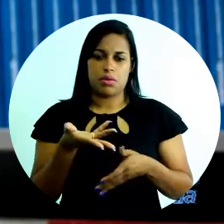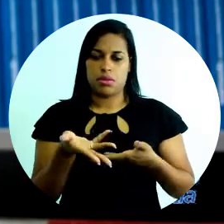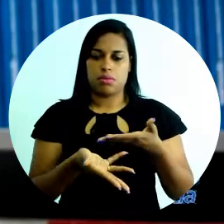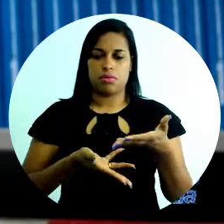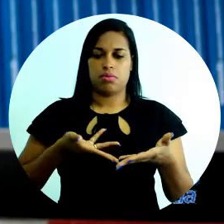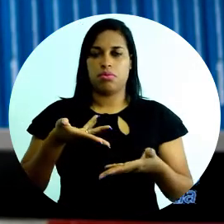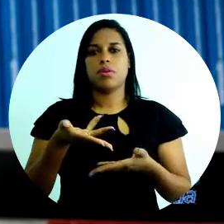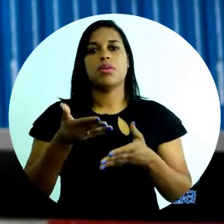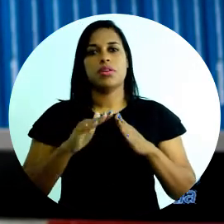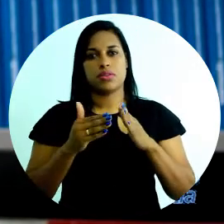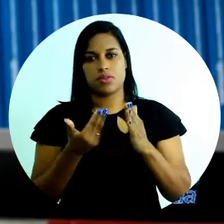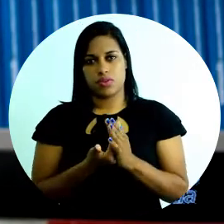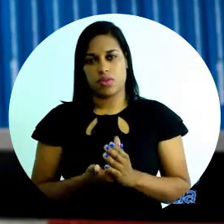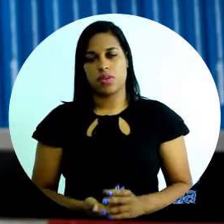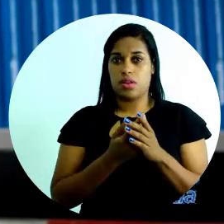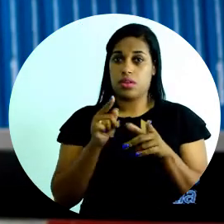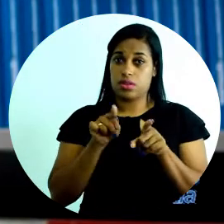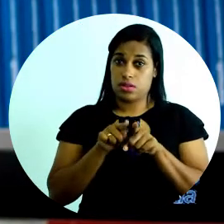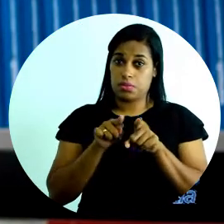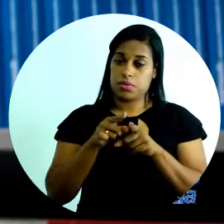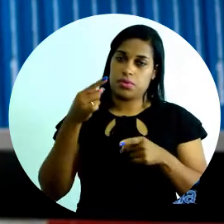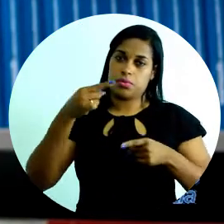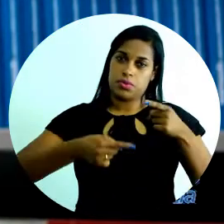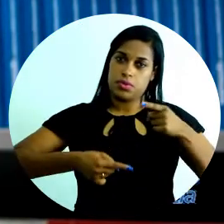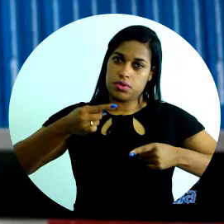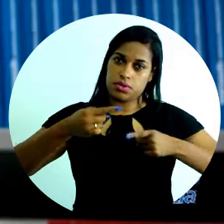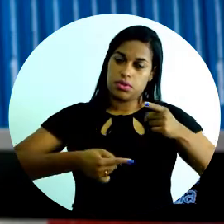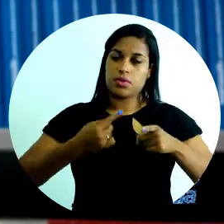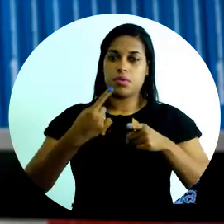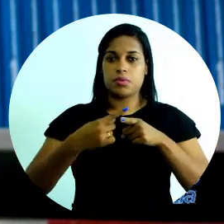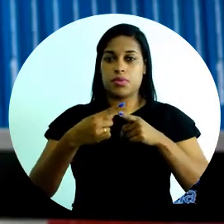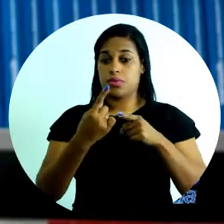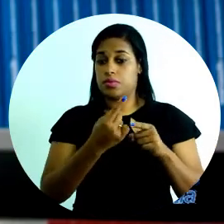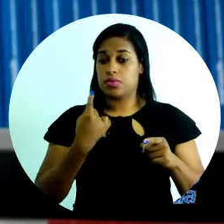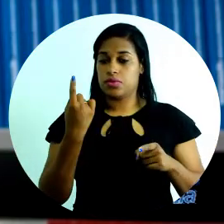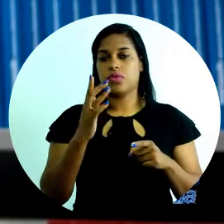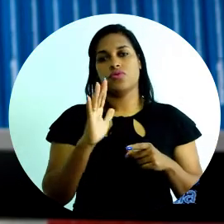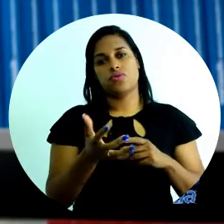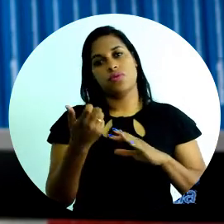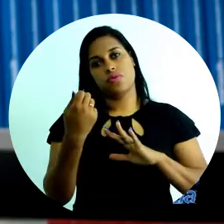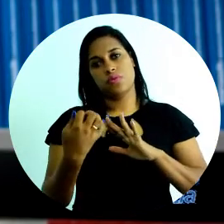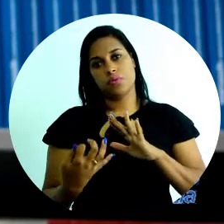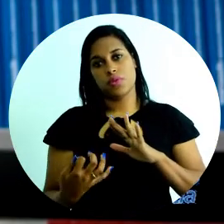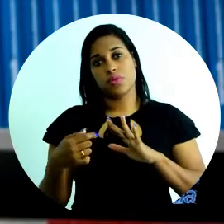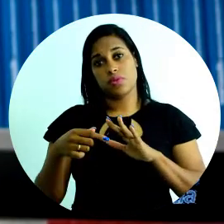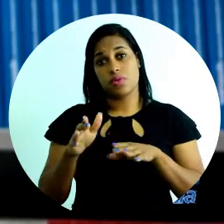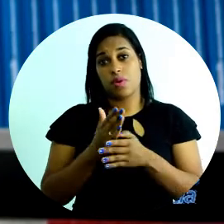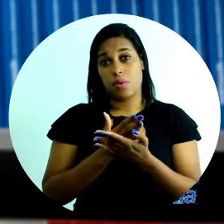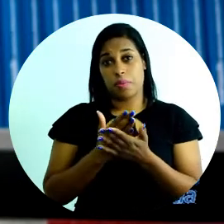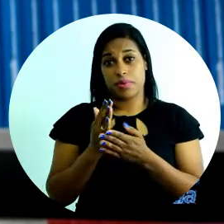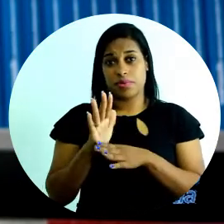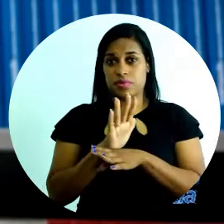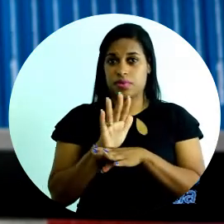realmente às demandas da escola. Ele também é político, porque como nós falamos